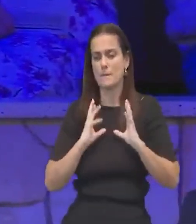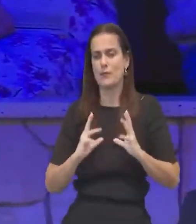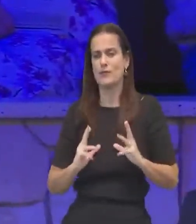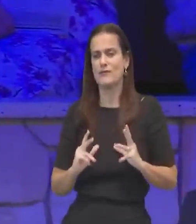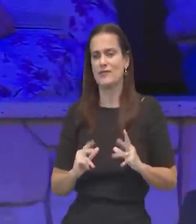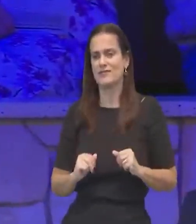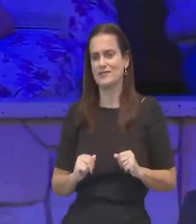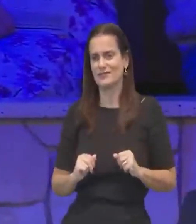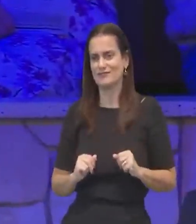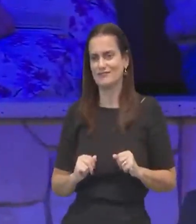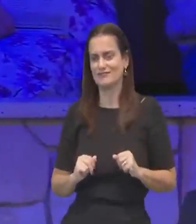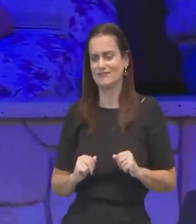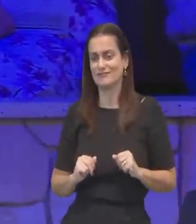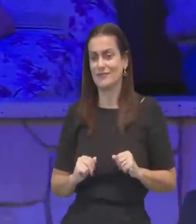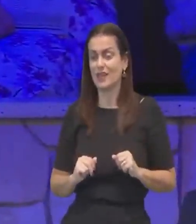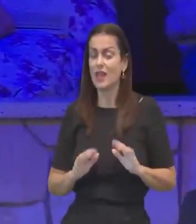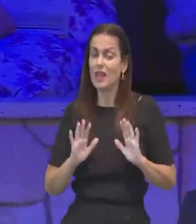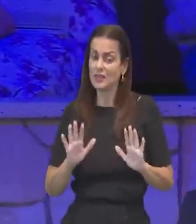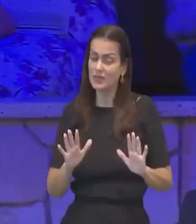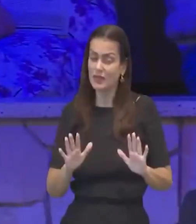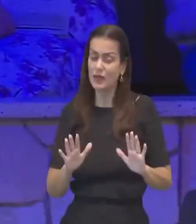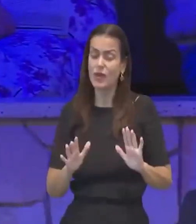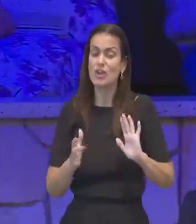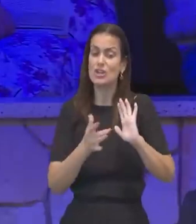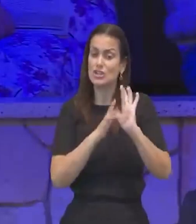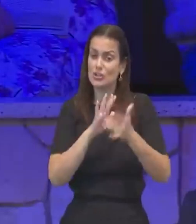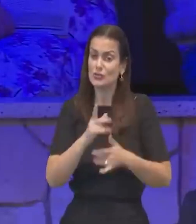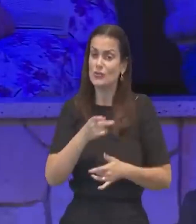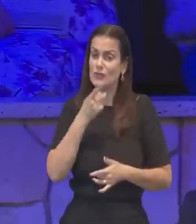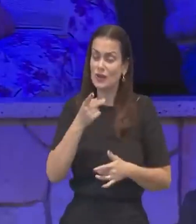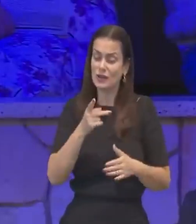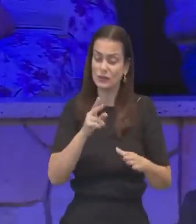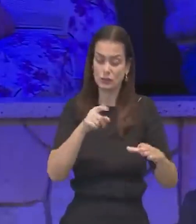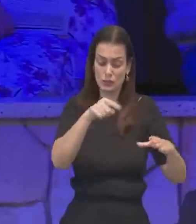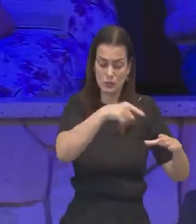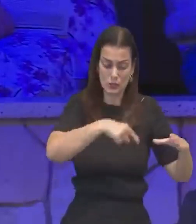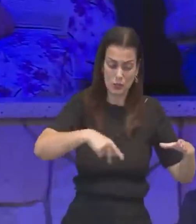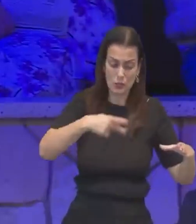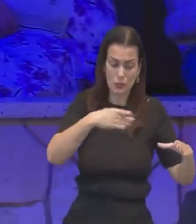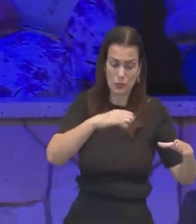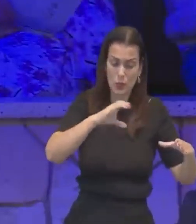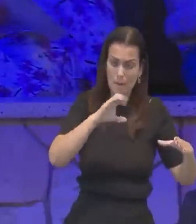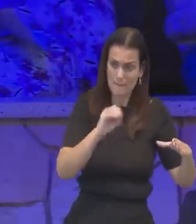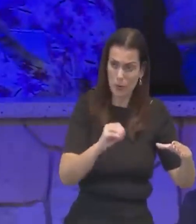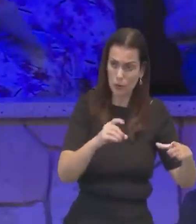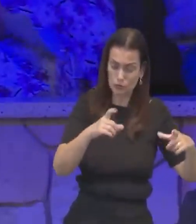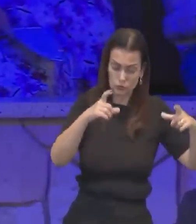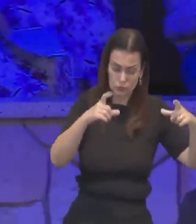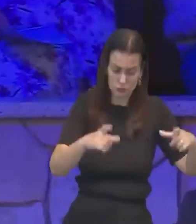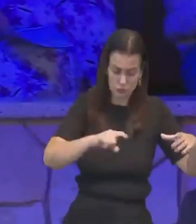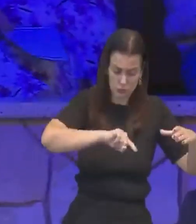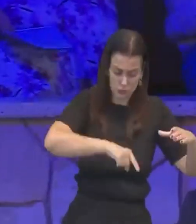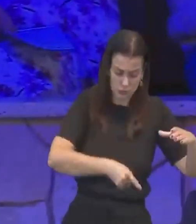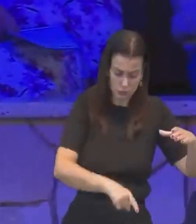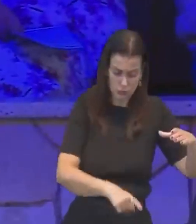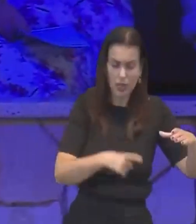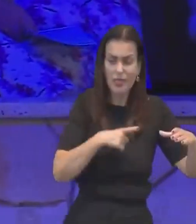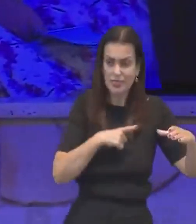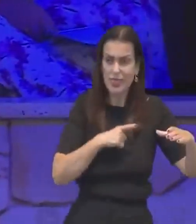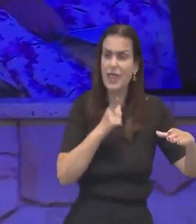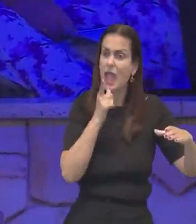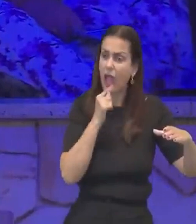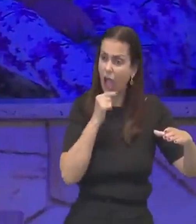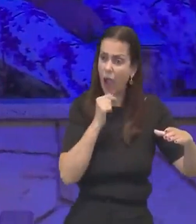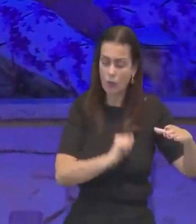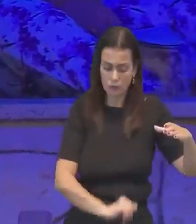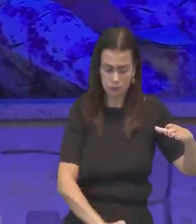está dizendo: olha, você está olhando para esse poço, que querendo ou não, possui uma certa quantidade de água